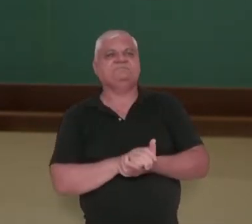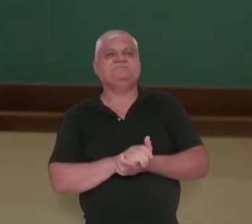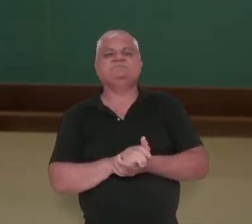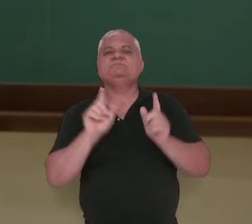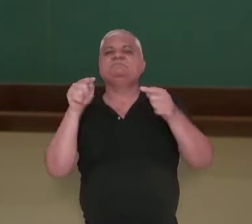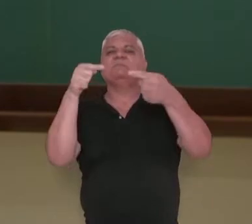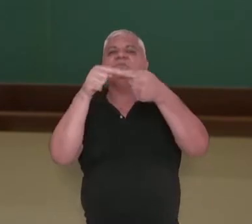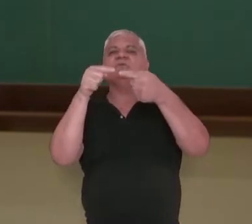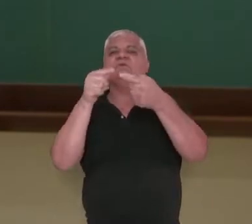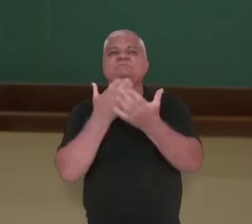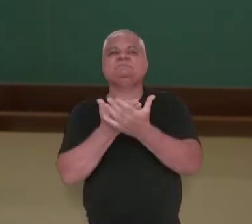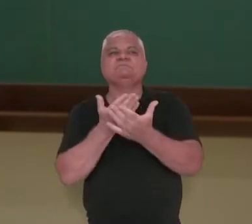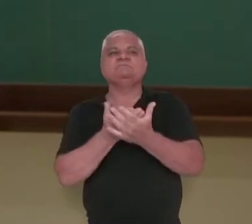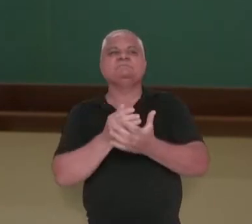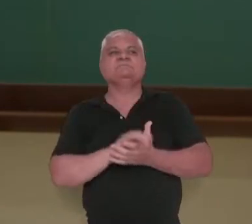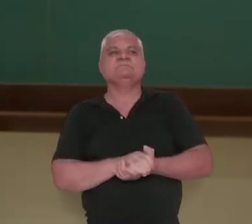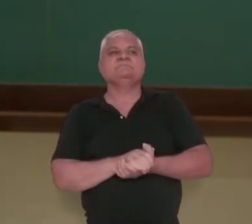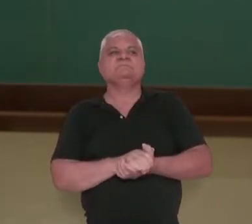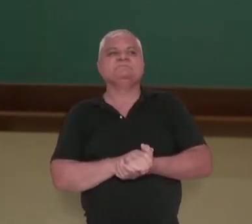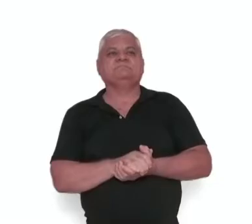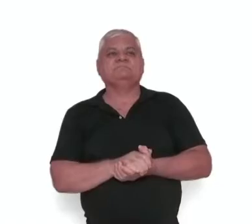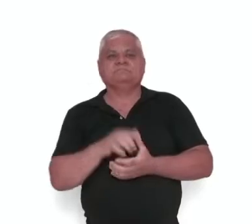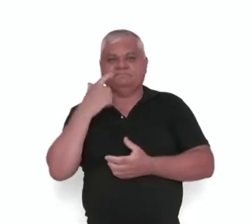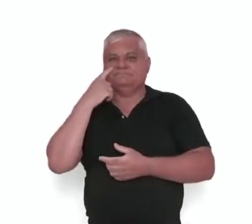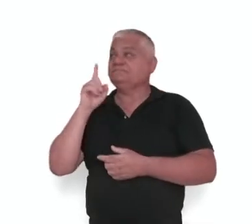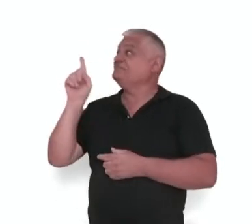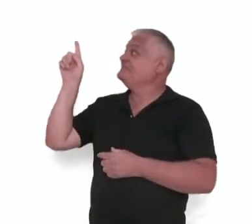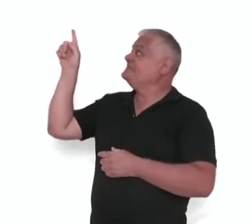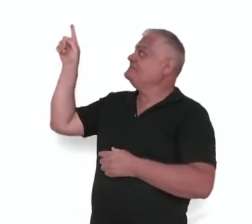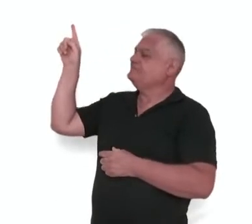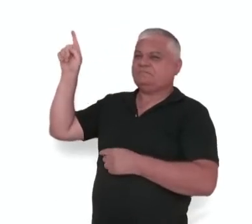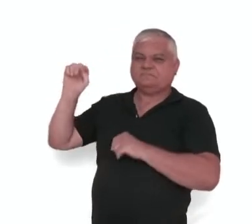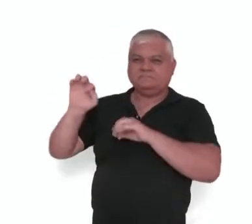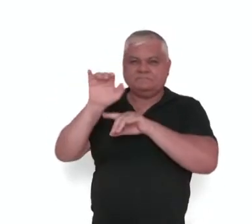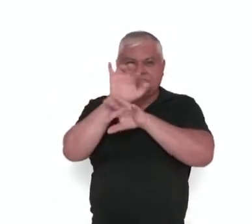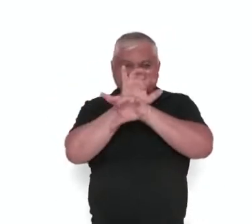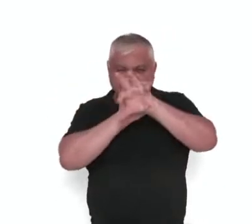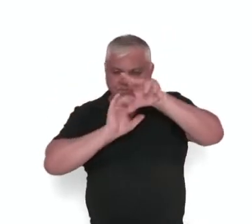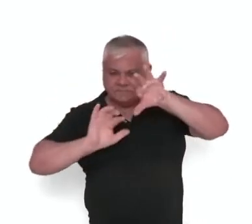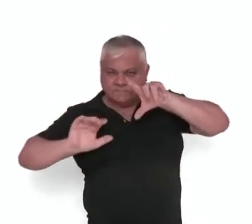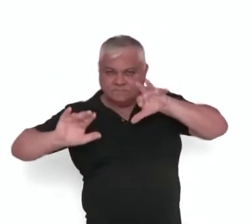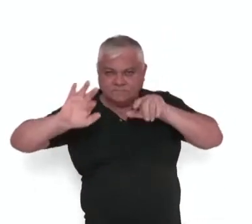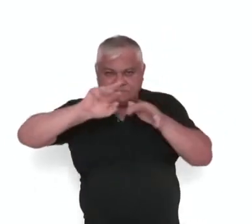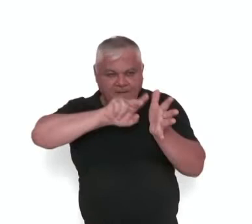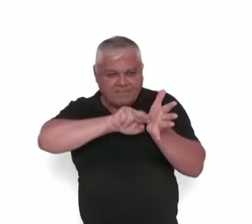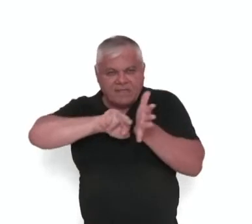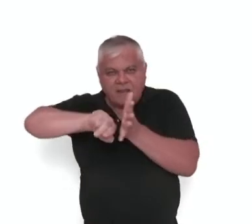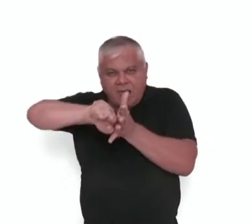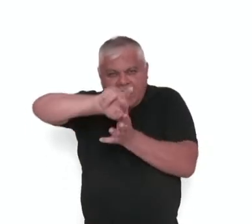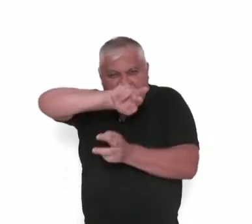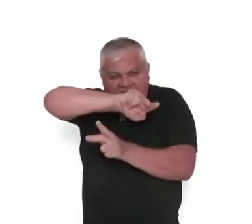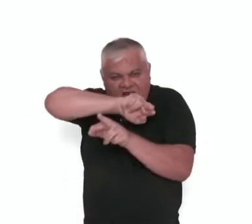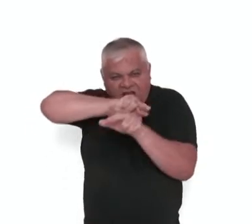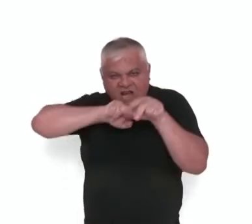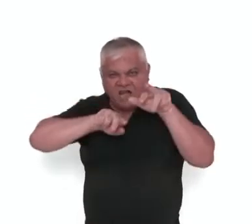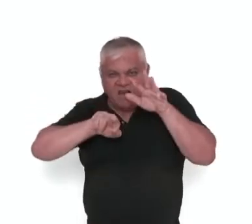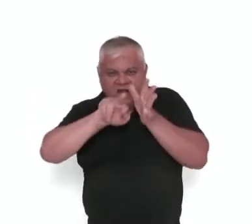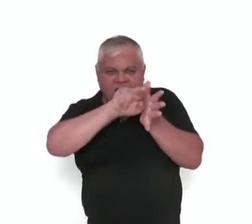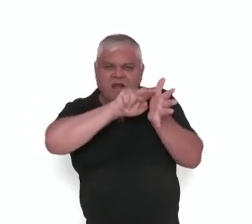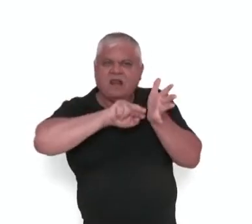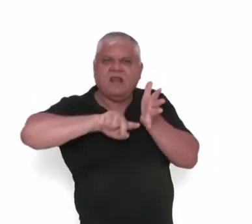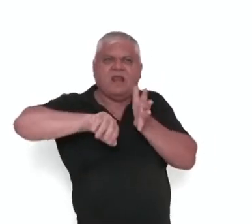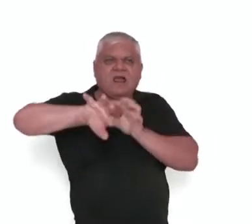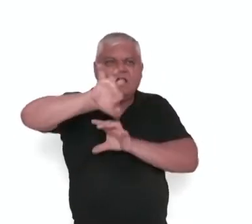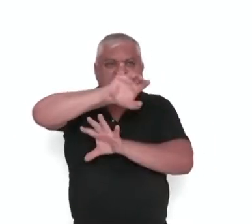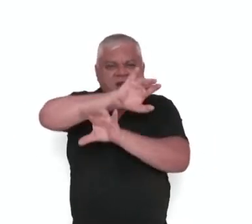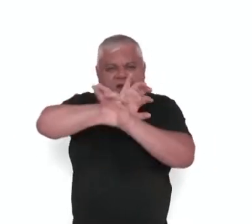nossos objetivos. Esta animação aqui, né? De uma bactéria patogênica, para a gente entender um pouco do